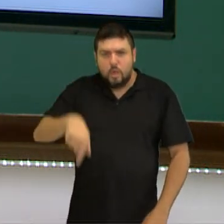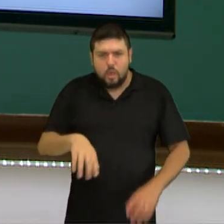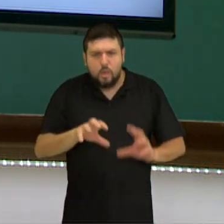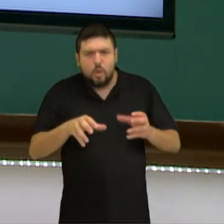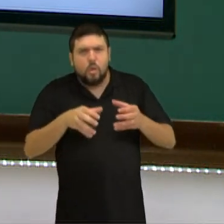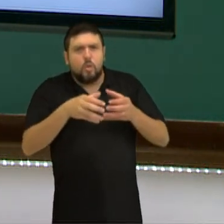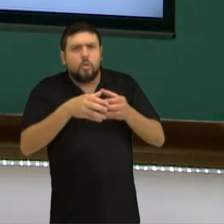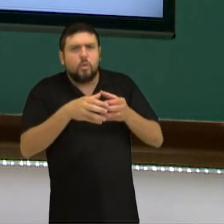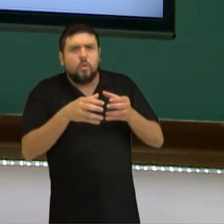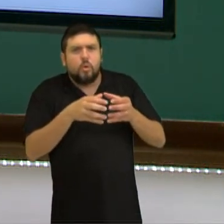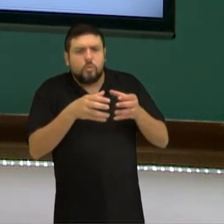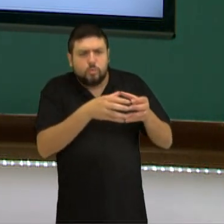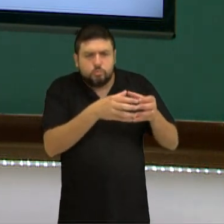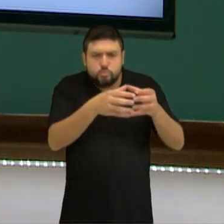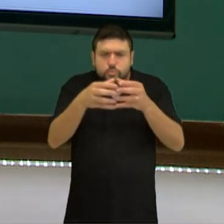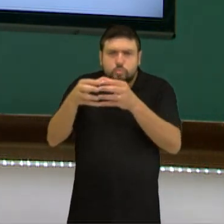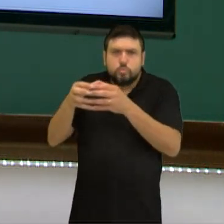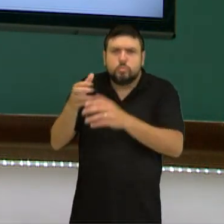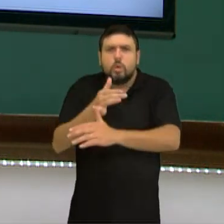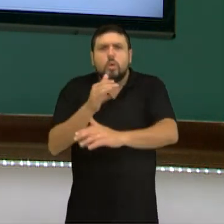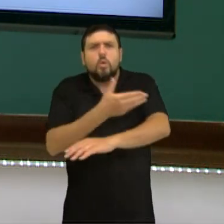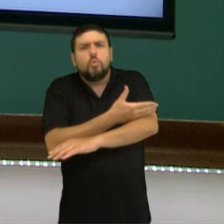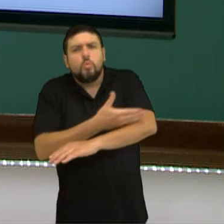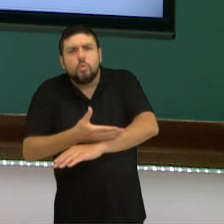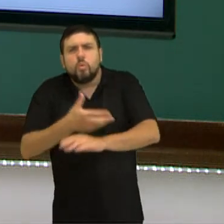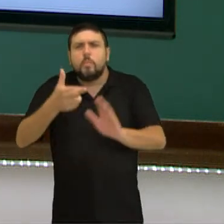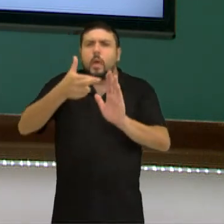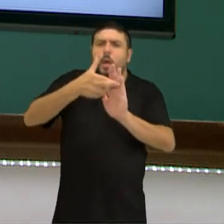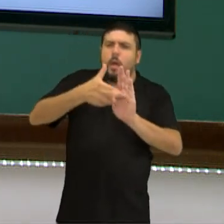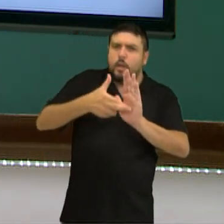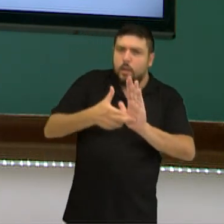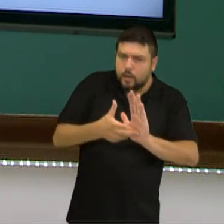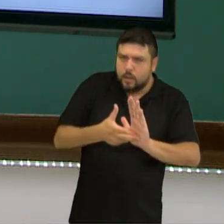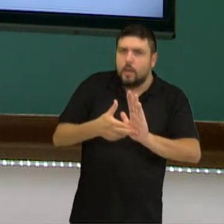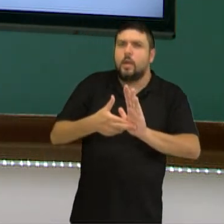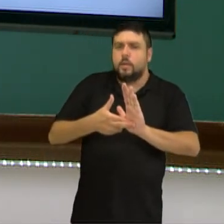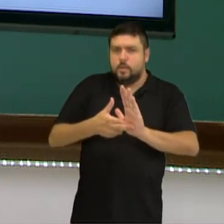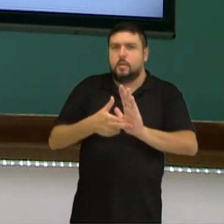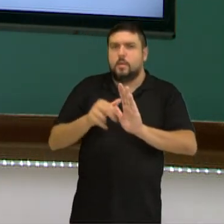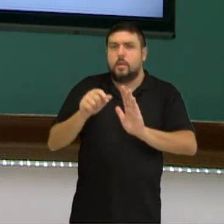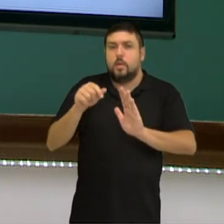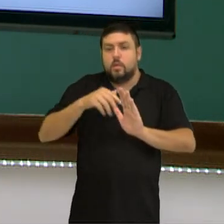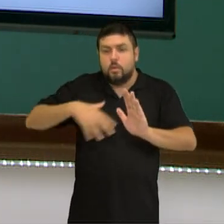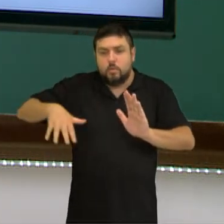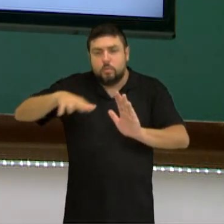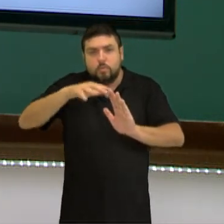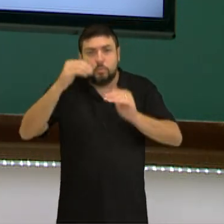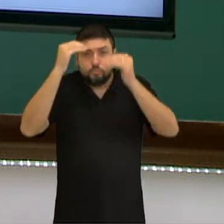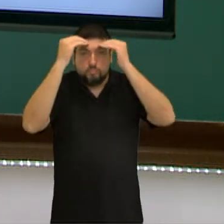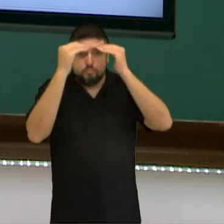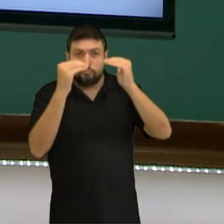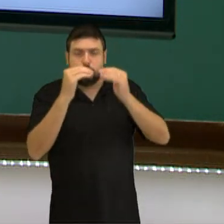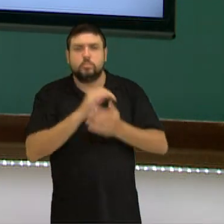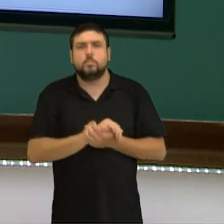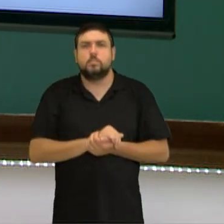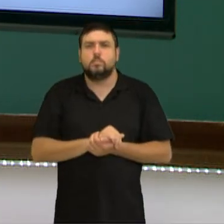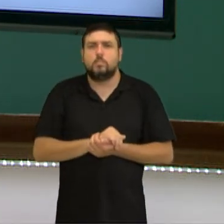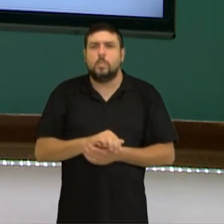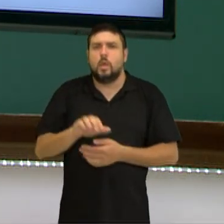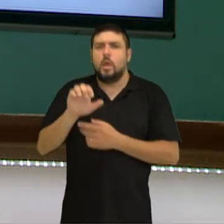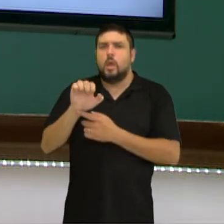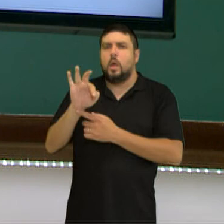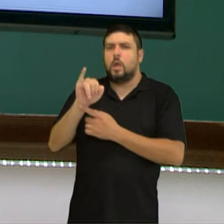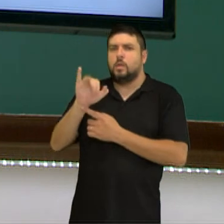humano. Portanto, tem como base valores de uma comunidade, de um grupo social. Ética é